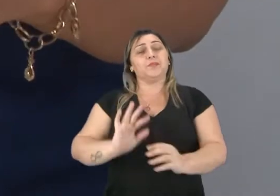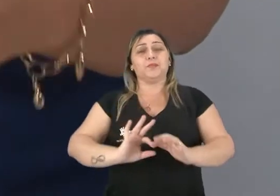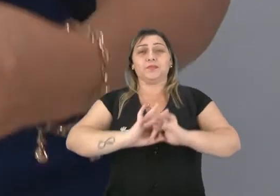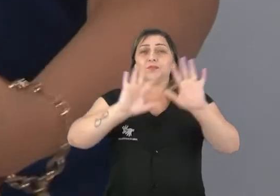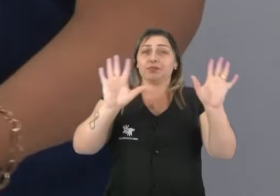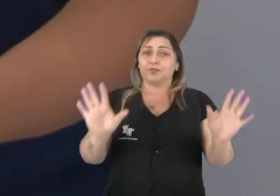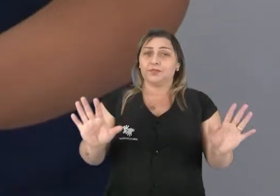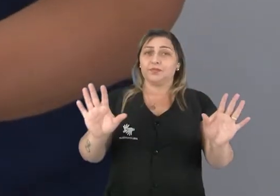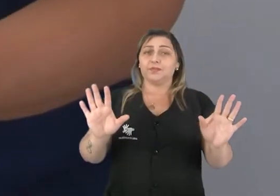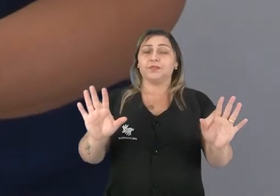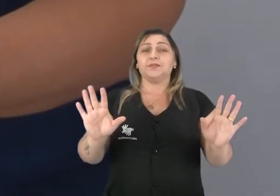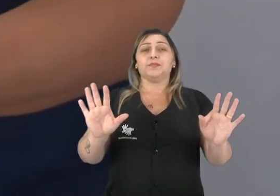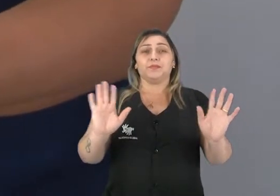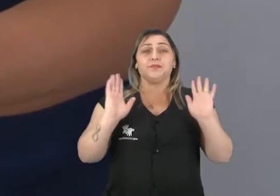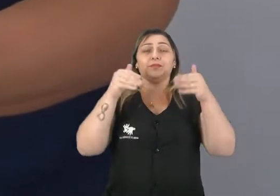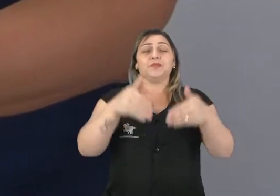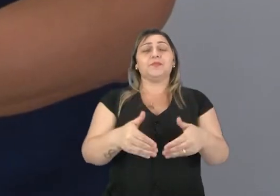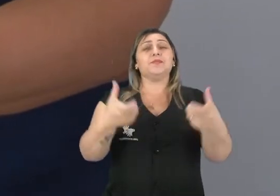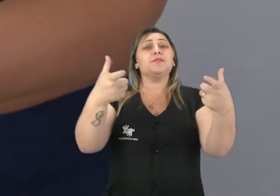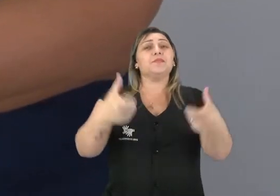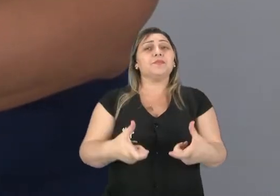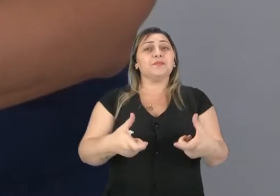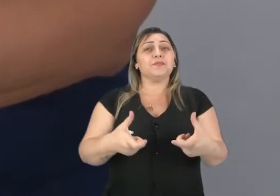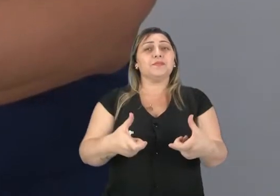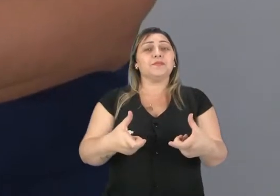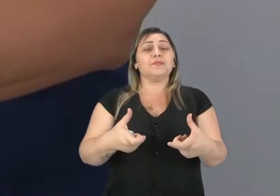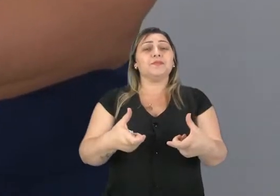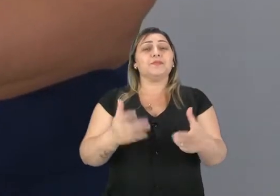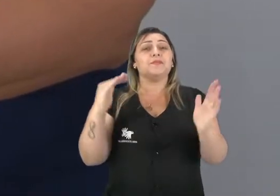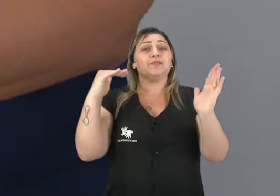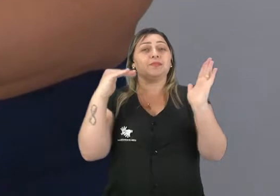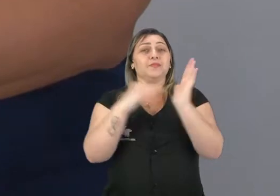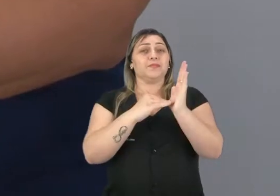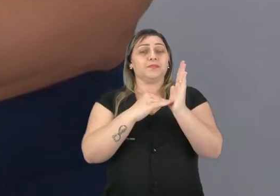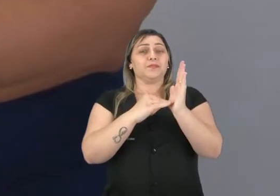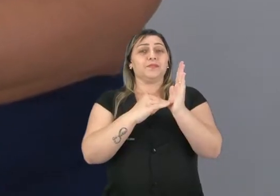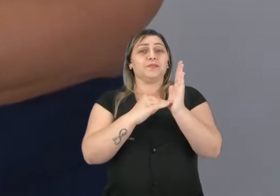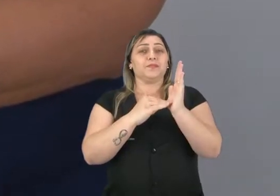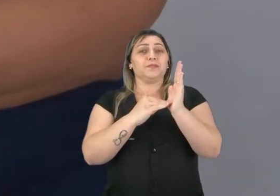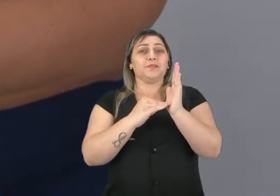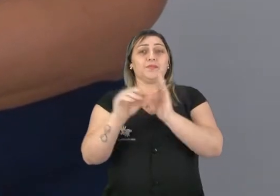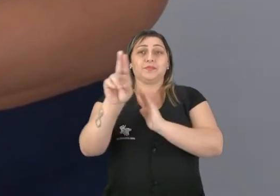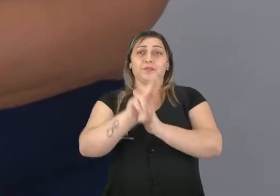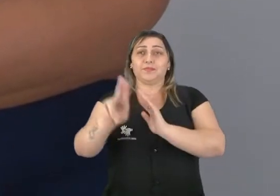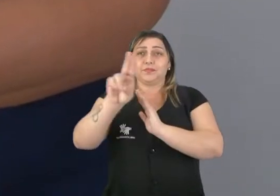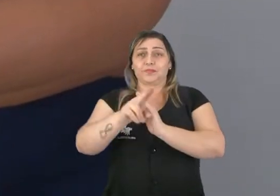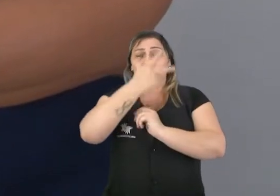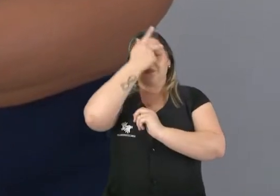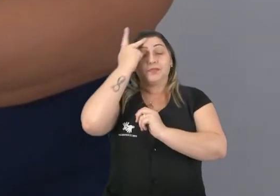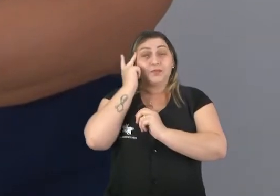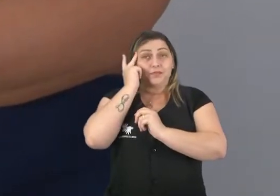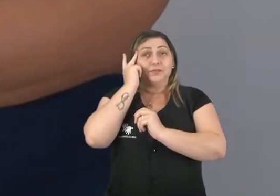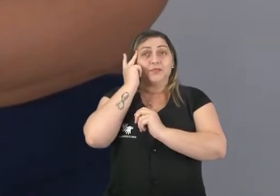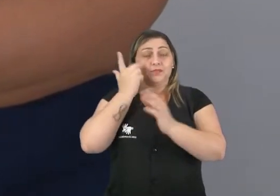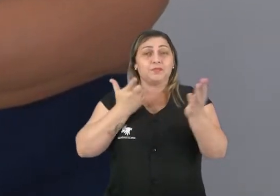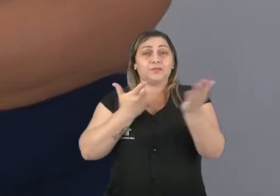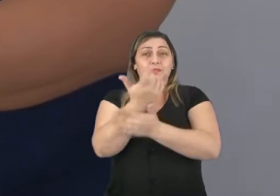livres. E aí chega aonde? Chega até o consumidor, certo? O consumidor pode comprar